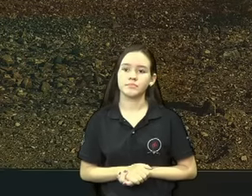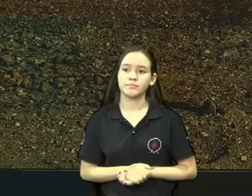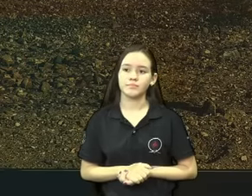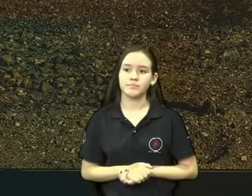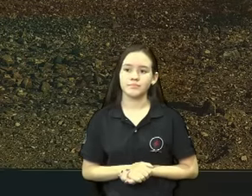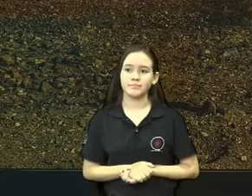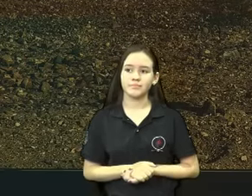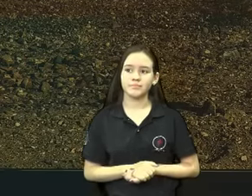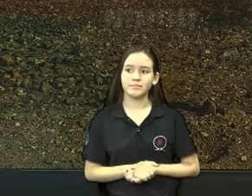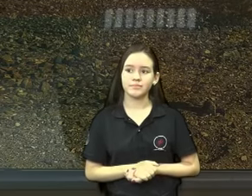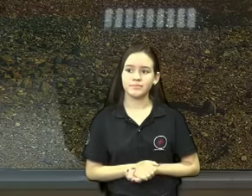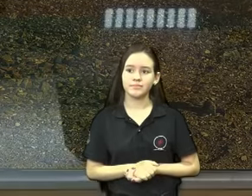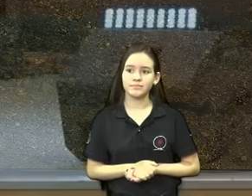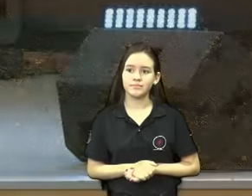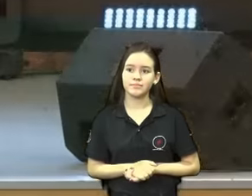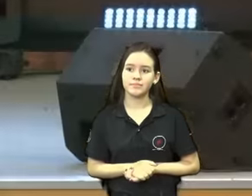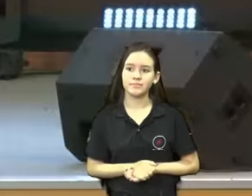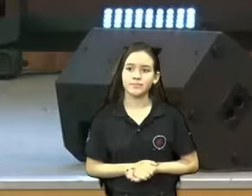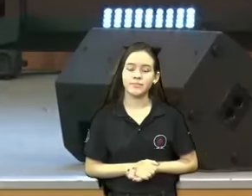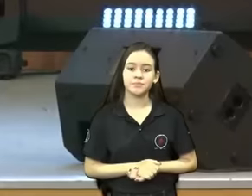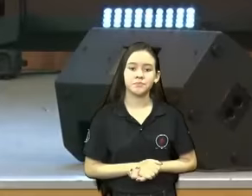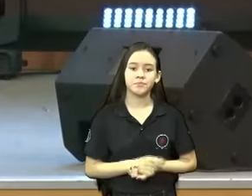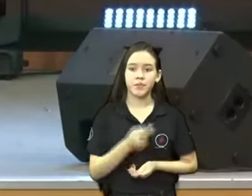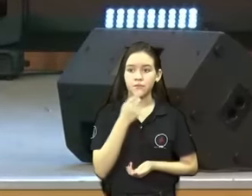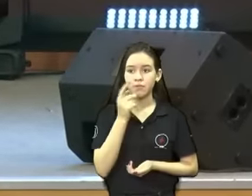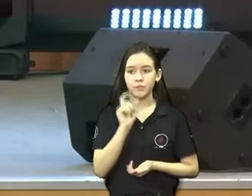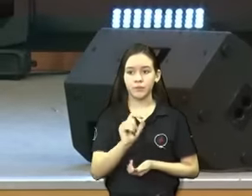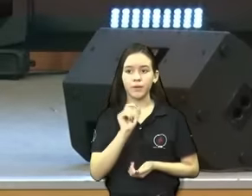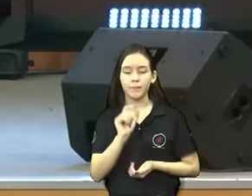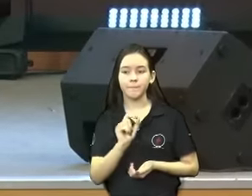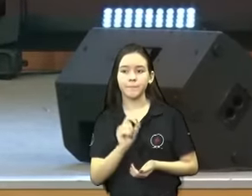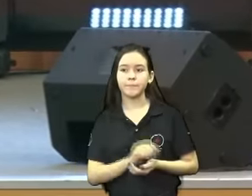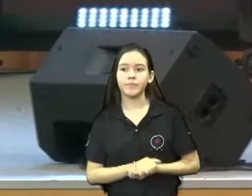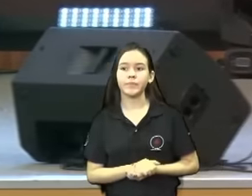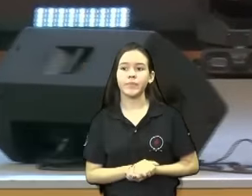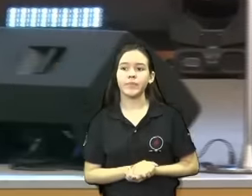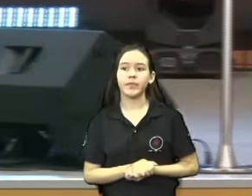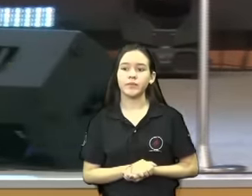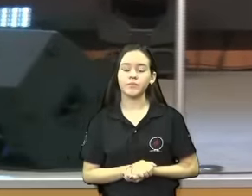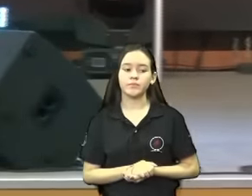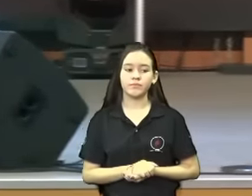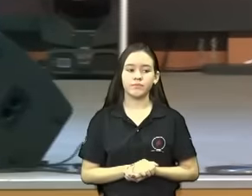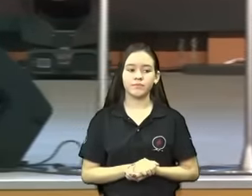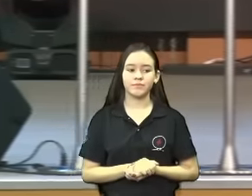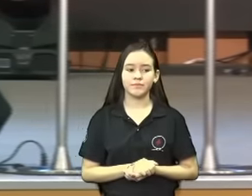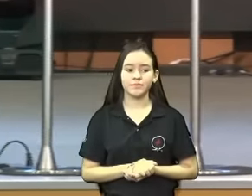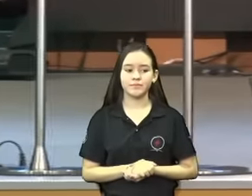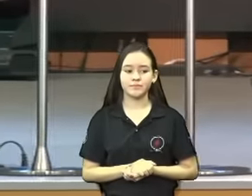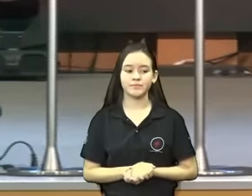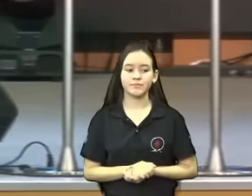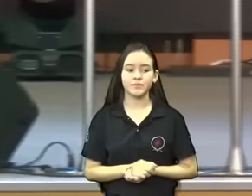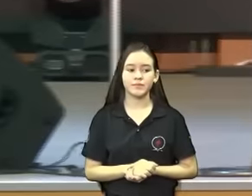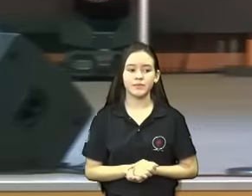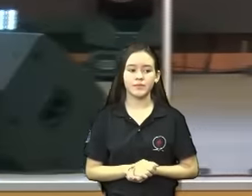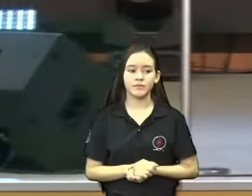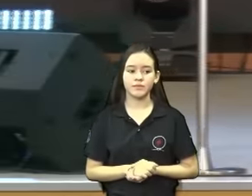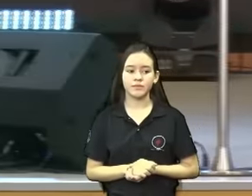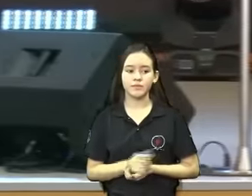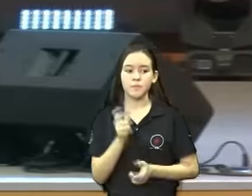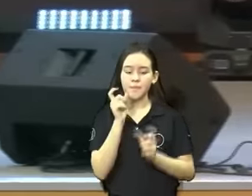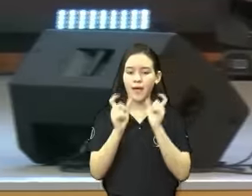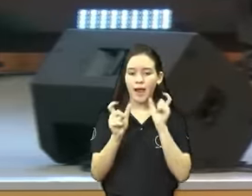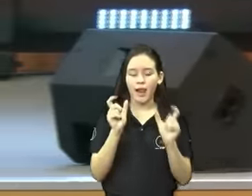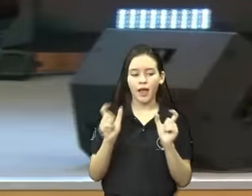um texto que eu li e ele tá dizendo essa essas figuras de linguagem que Jesus usa para a gente